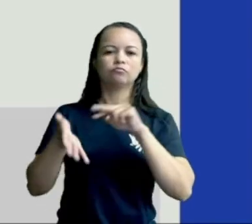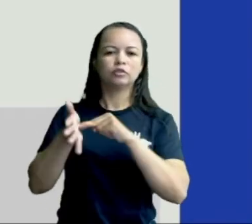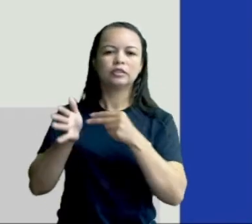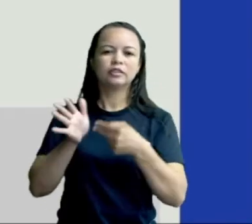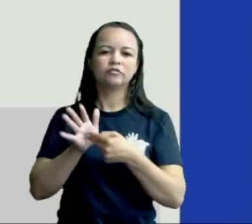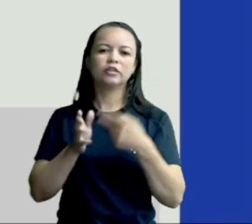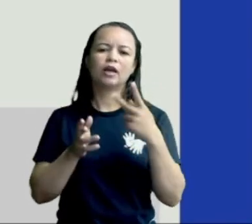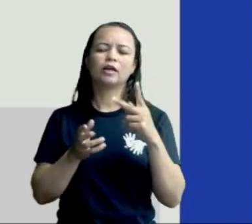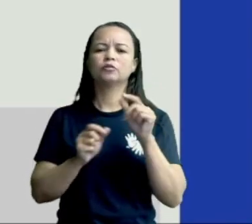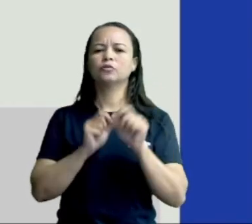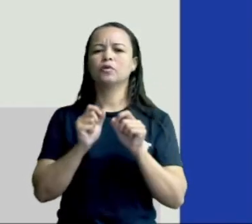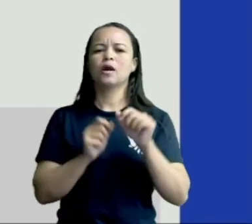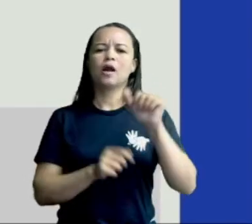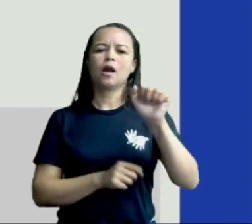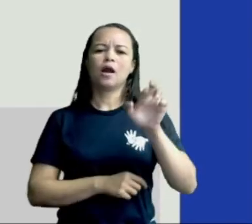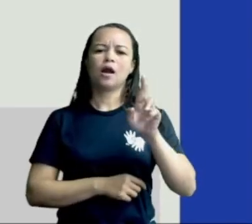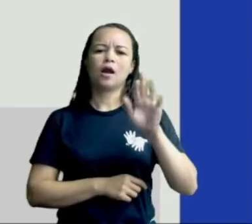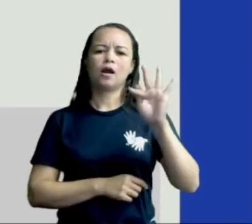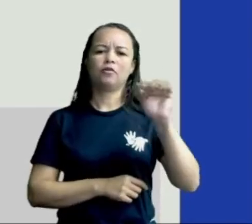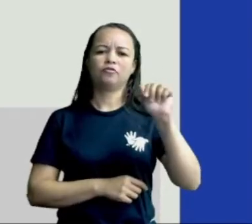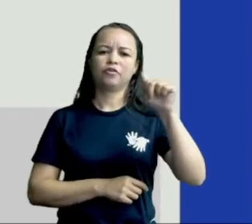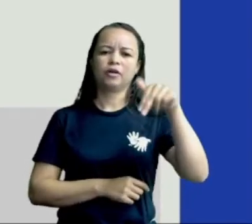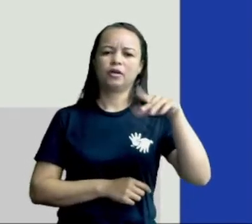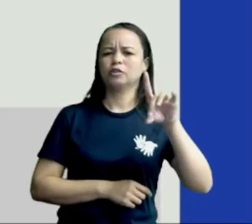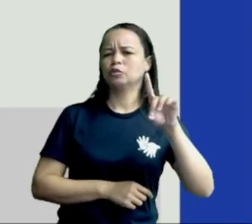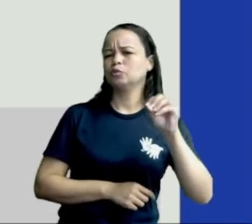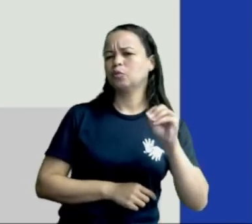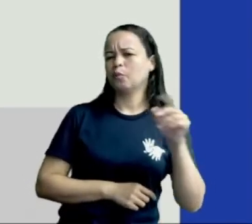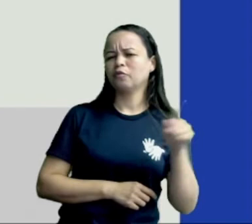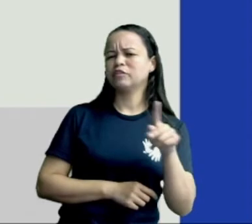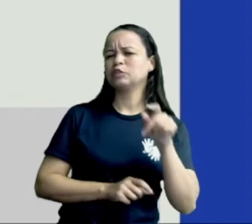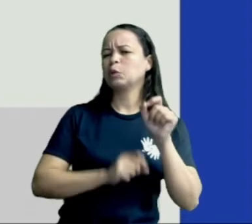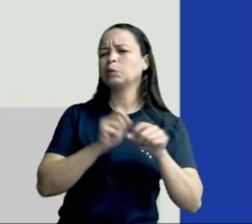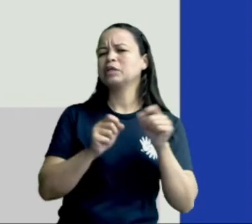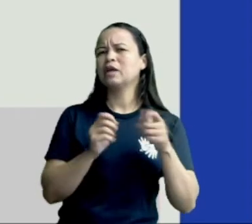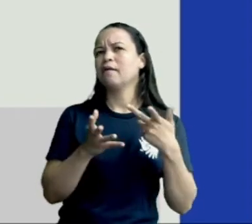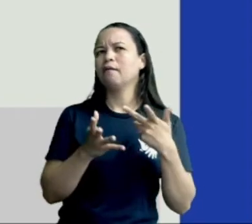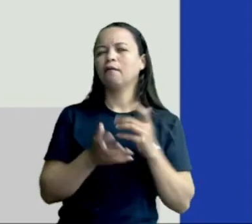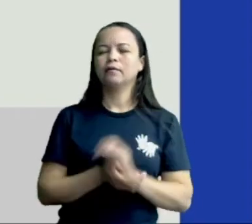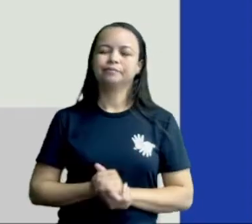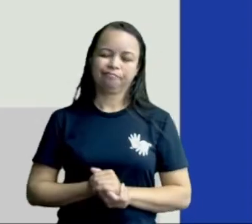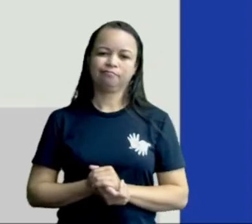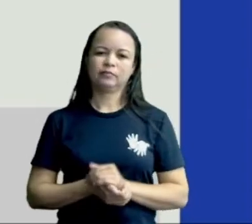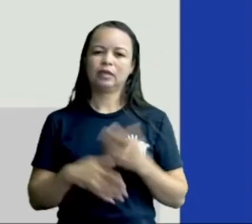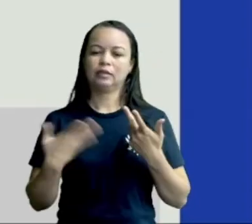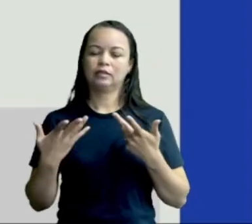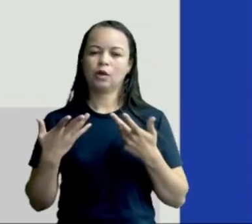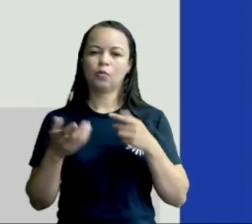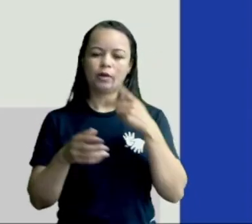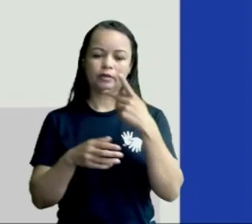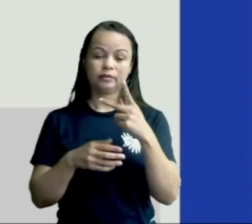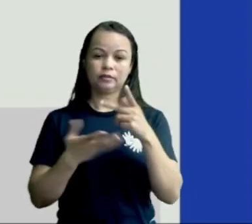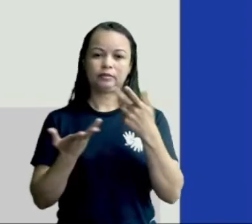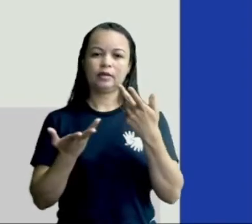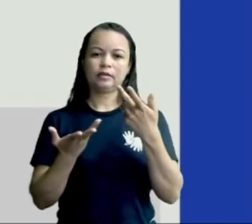o que é arfando? São palavras que a gente não é acostumado a falar no nosso dia a dia e pode ser que gere dúvidas. Então,